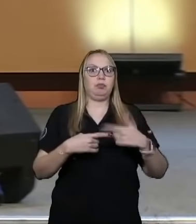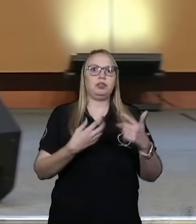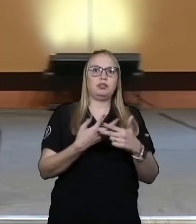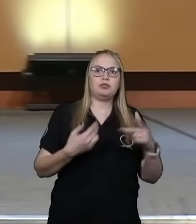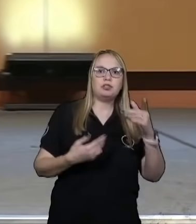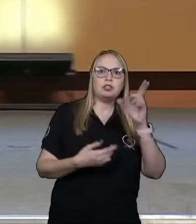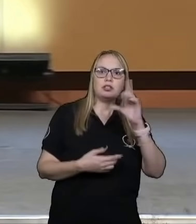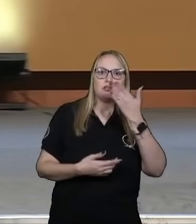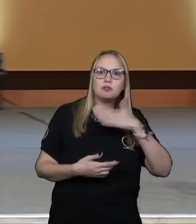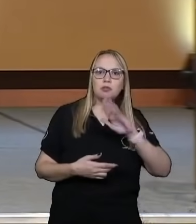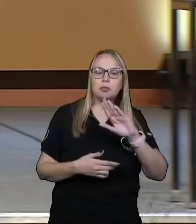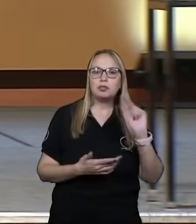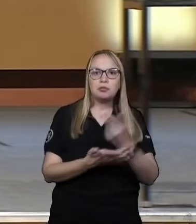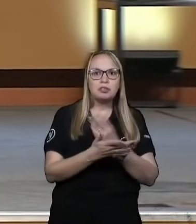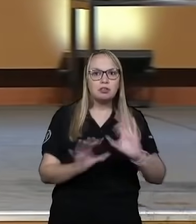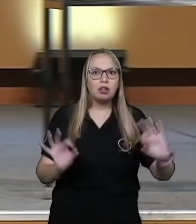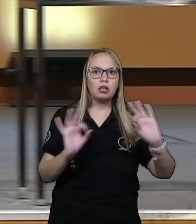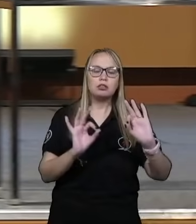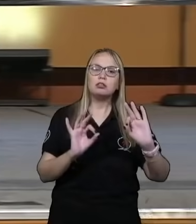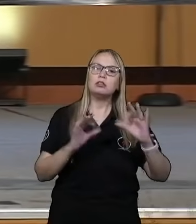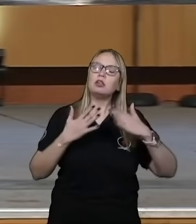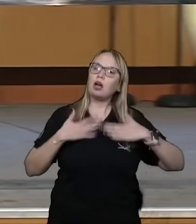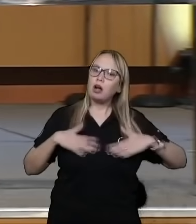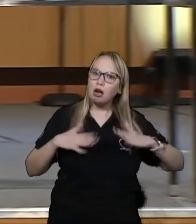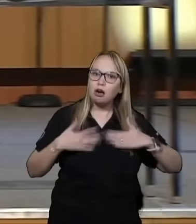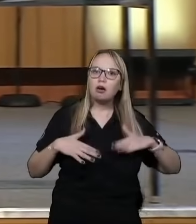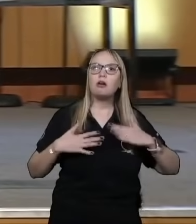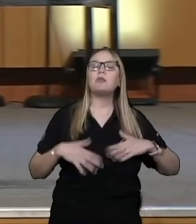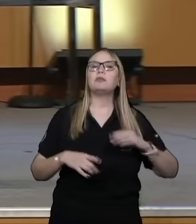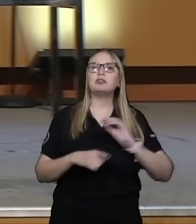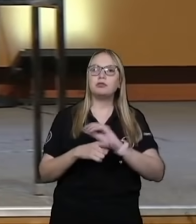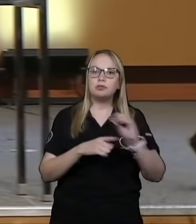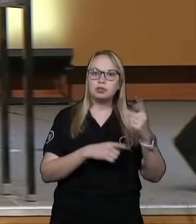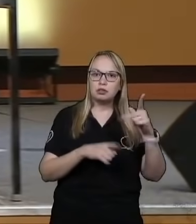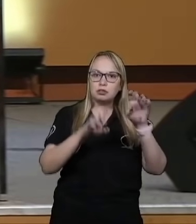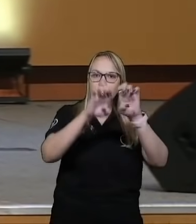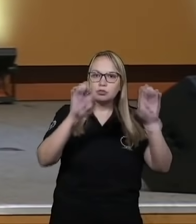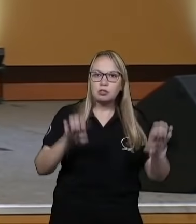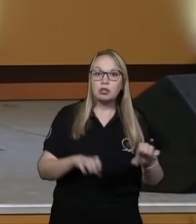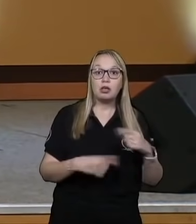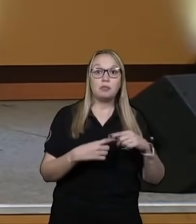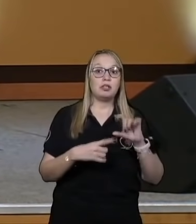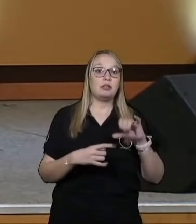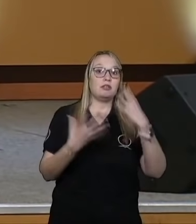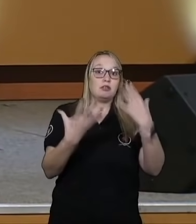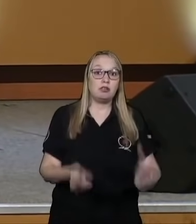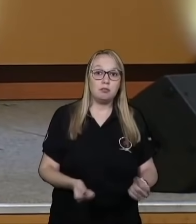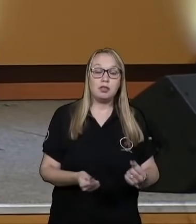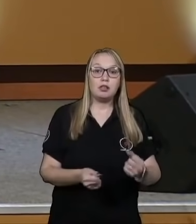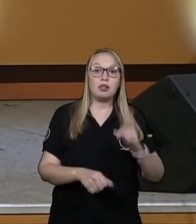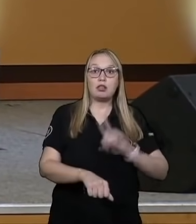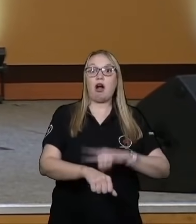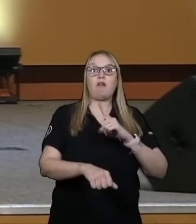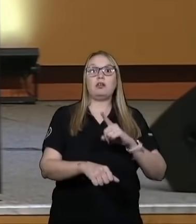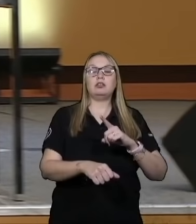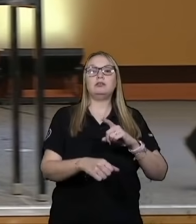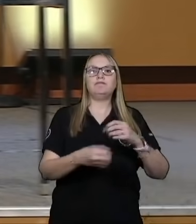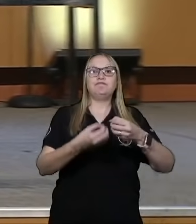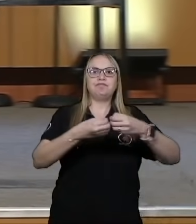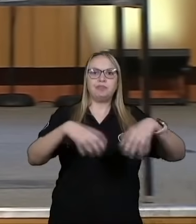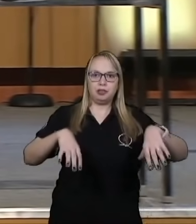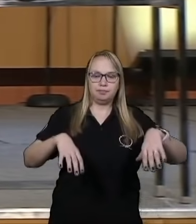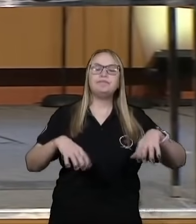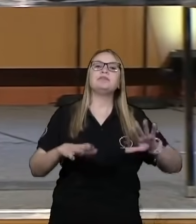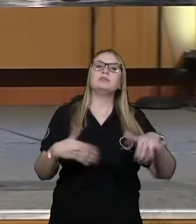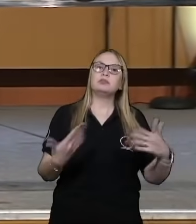tudo que Deus prometeu não chegou é porque tá desestruturando eu estou receber de uma vez vai jogar tudo fora então é